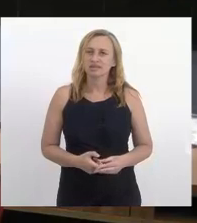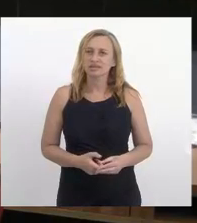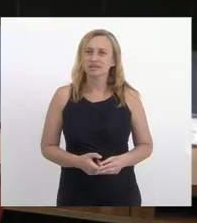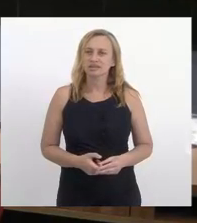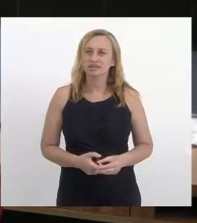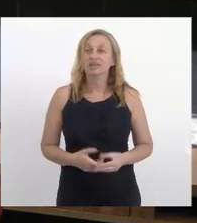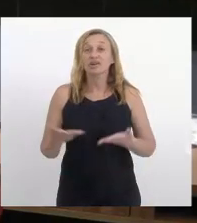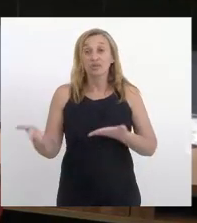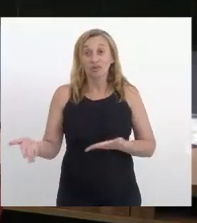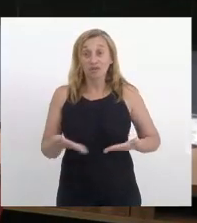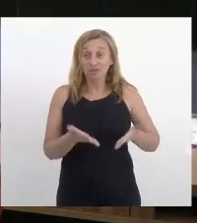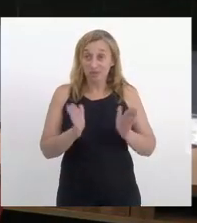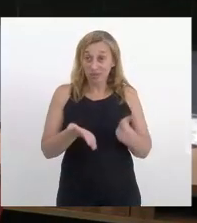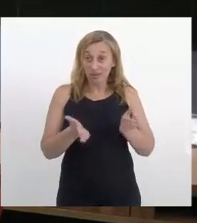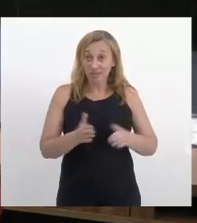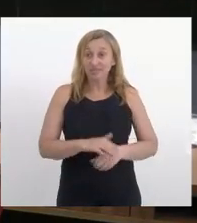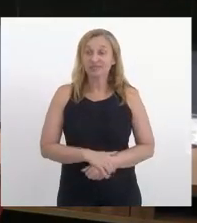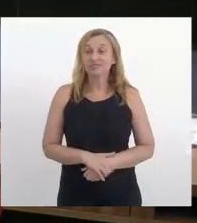Convido agora